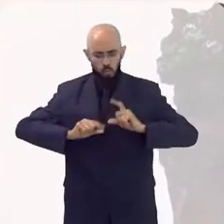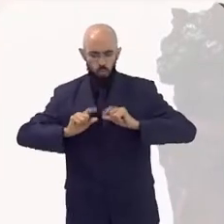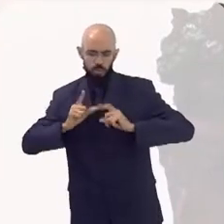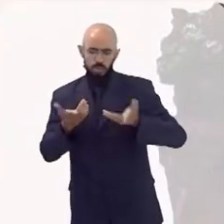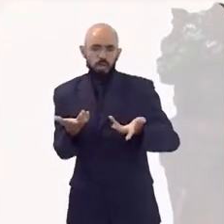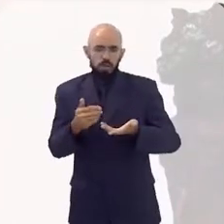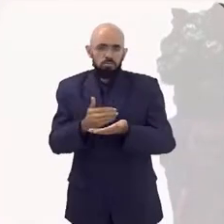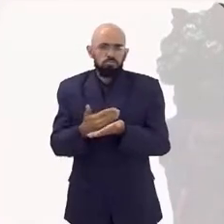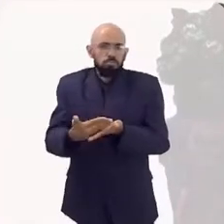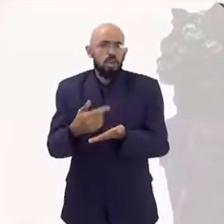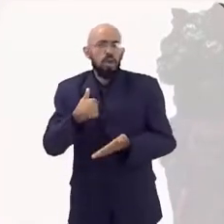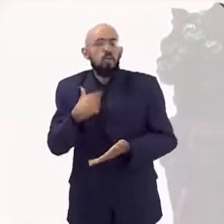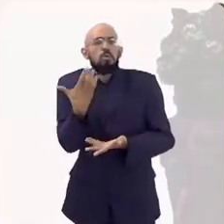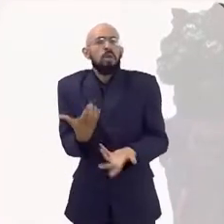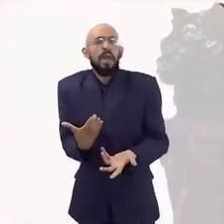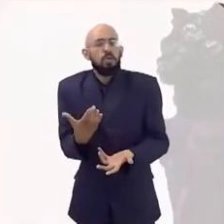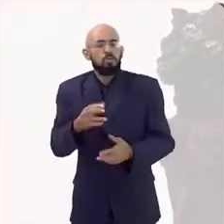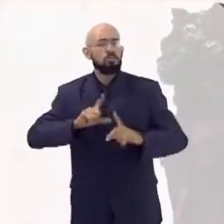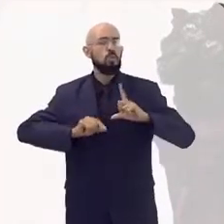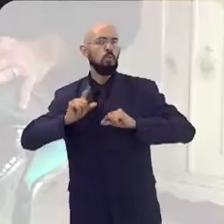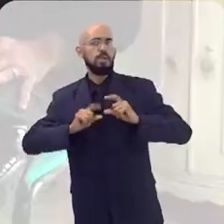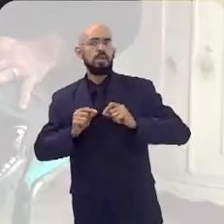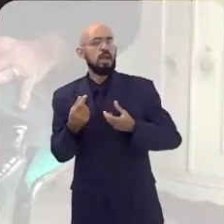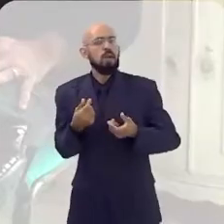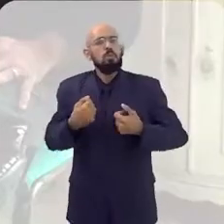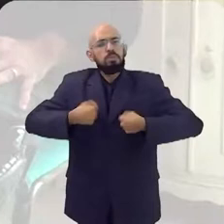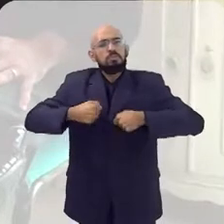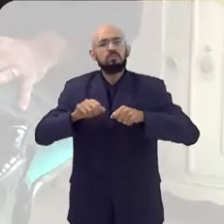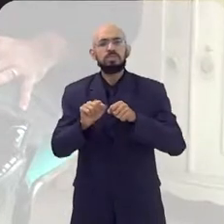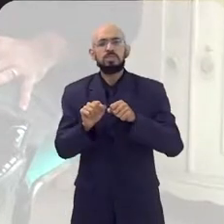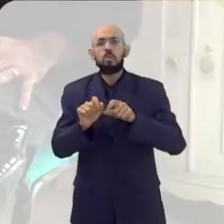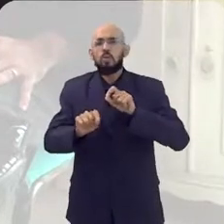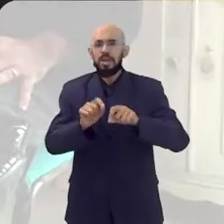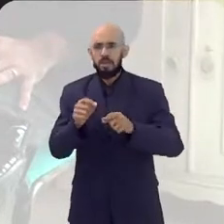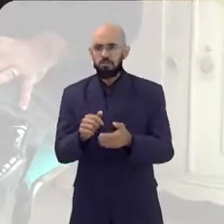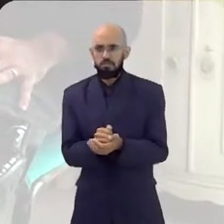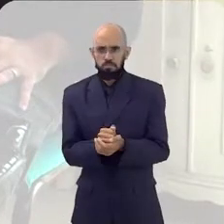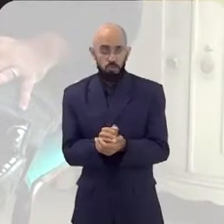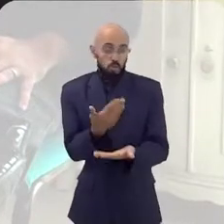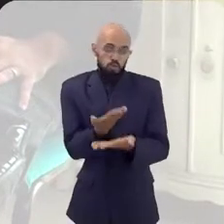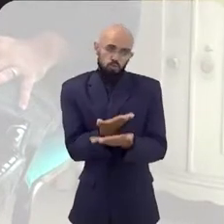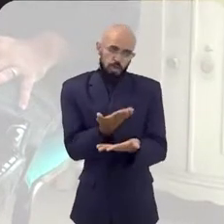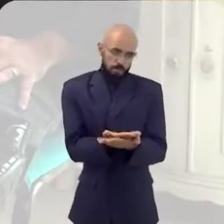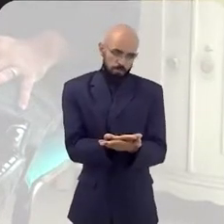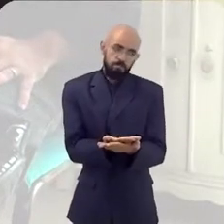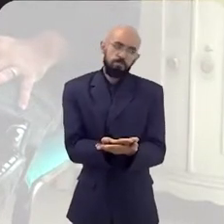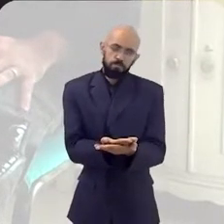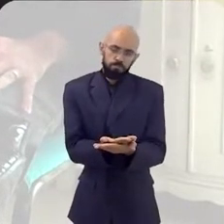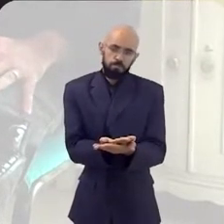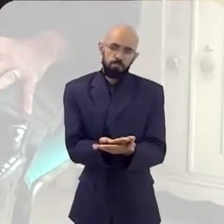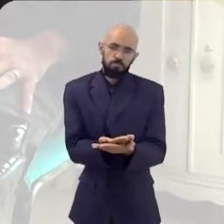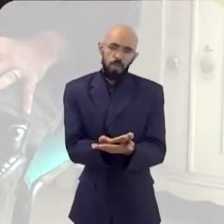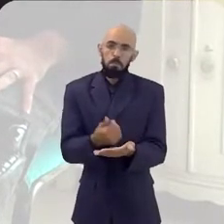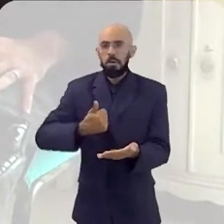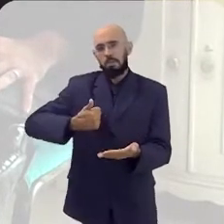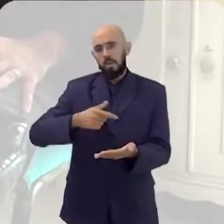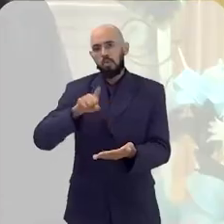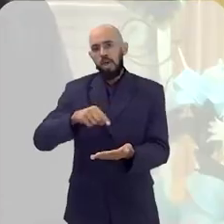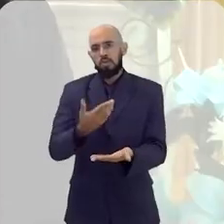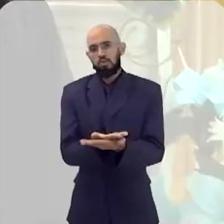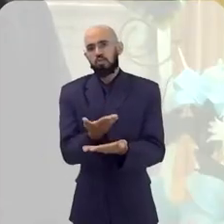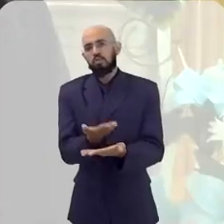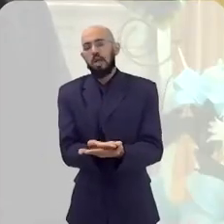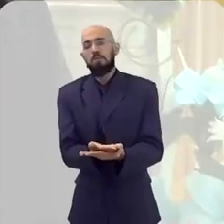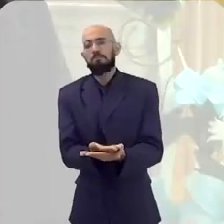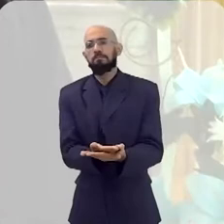religião Wicca. Por exemplo, eu quero ser Wicca. O que eu tenho que fazer? estudar. Primeira coisa é